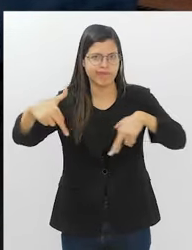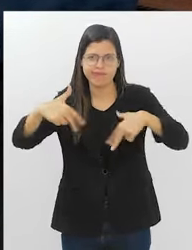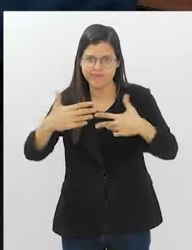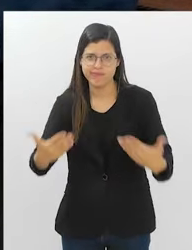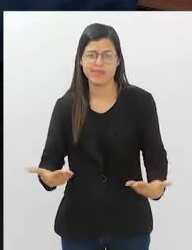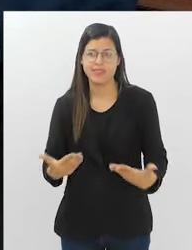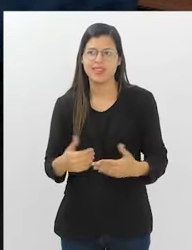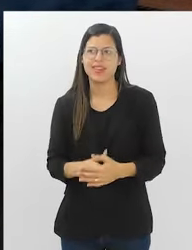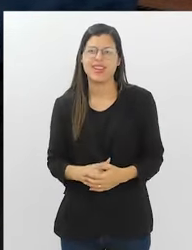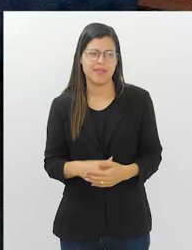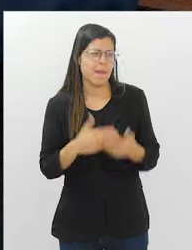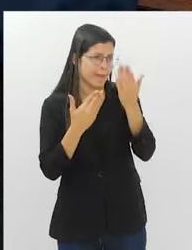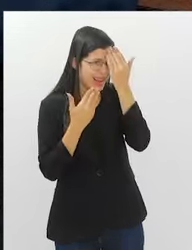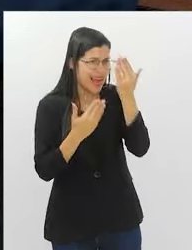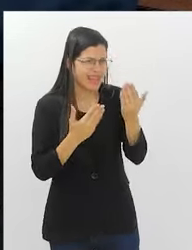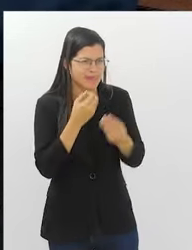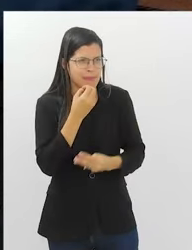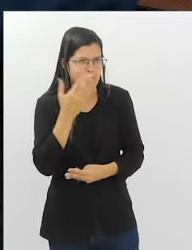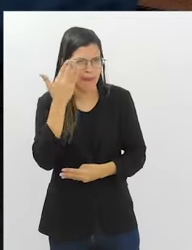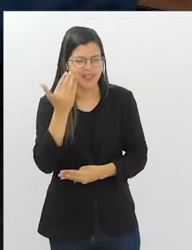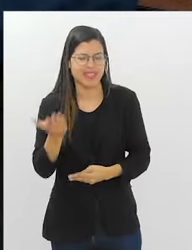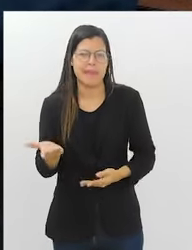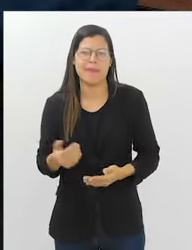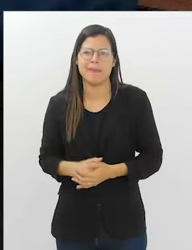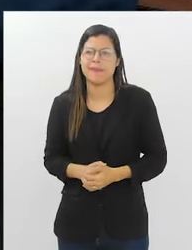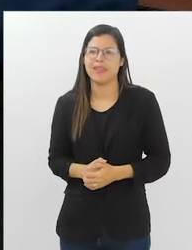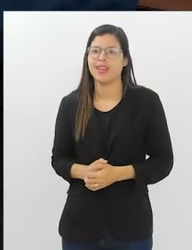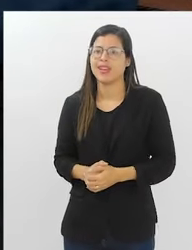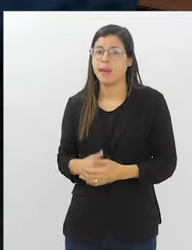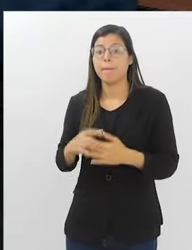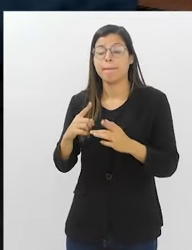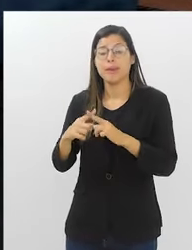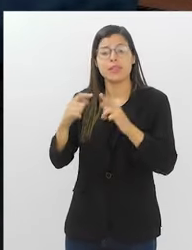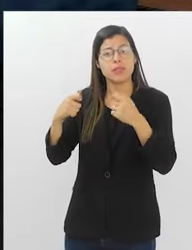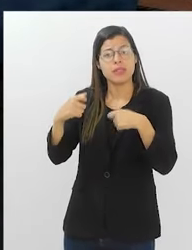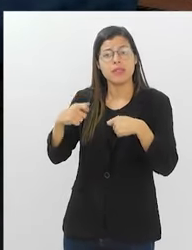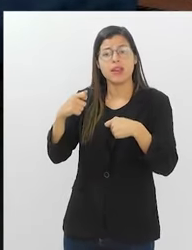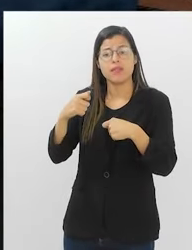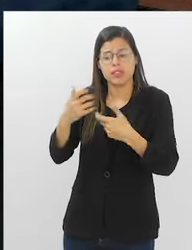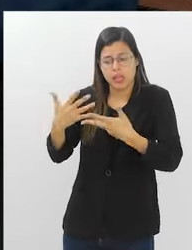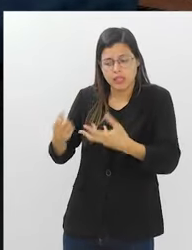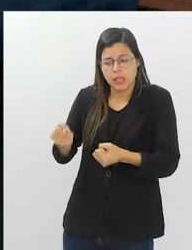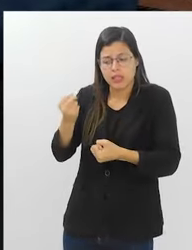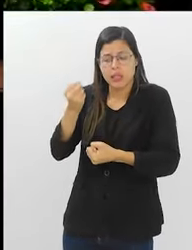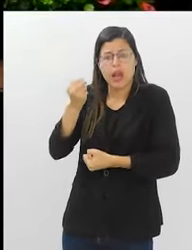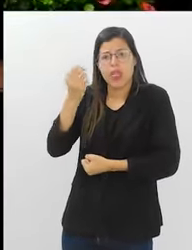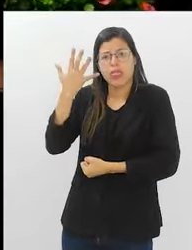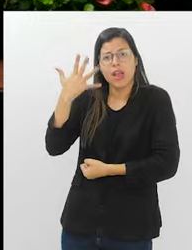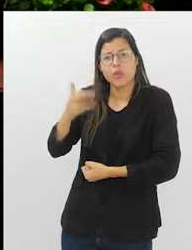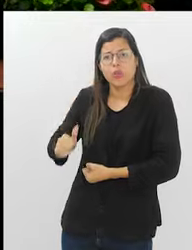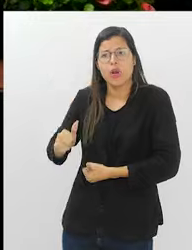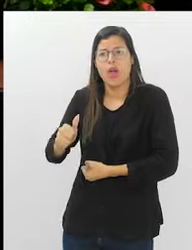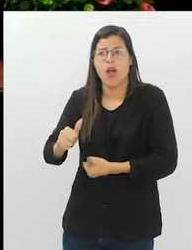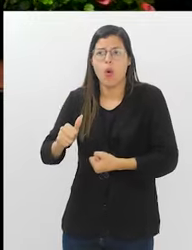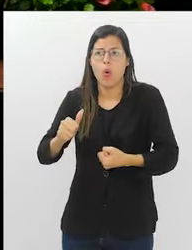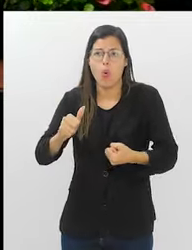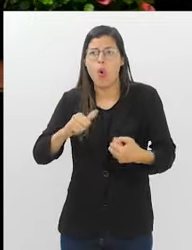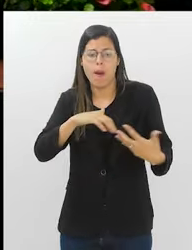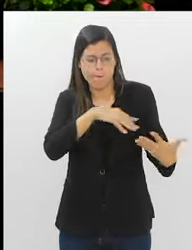largar o programa, né? né? Mas vai. Mas deveria ser encarado por nós de uma forma natural, porque são mundos